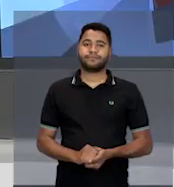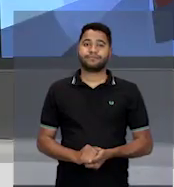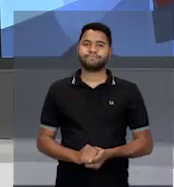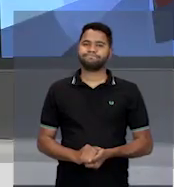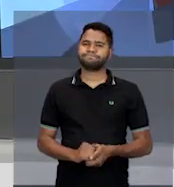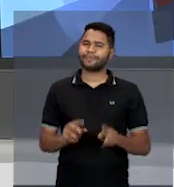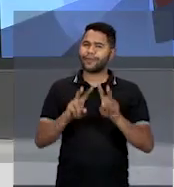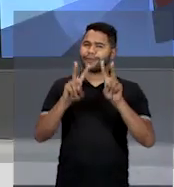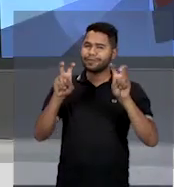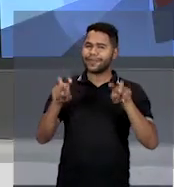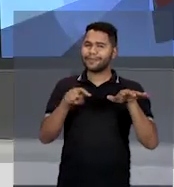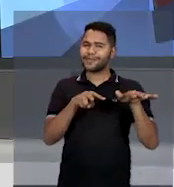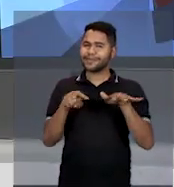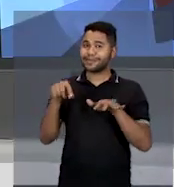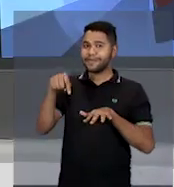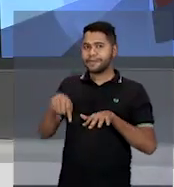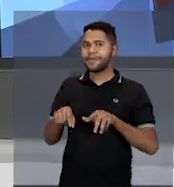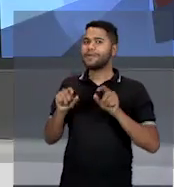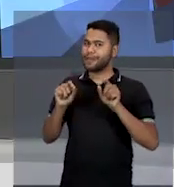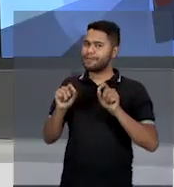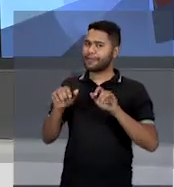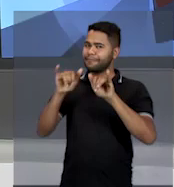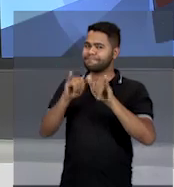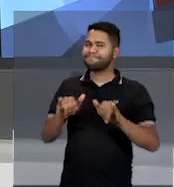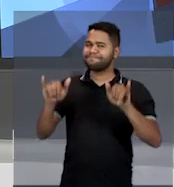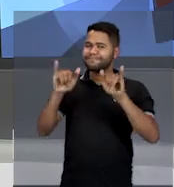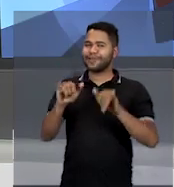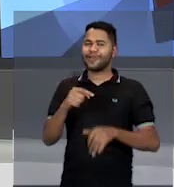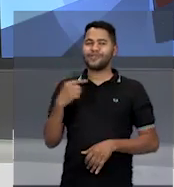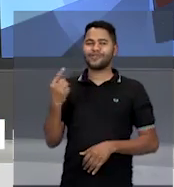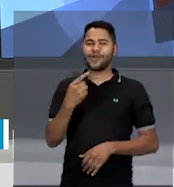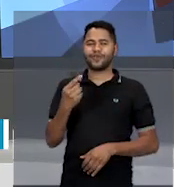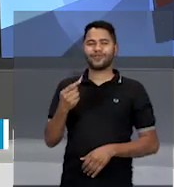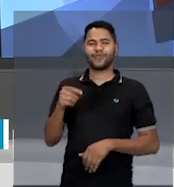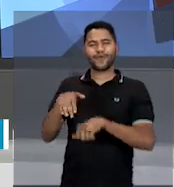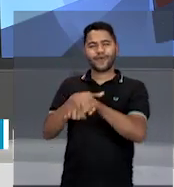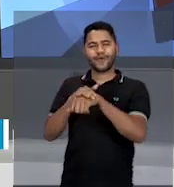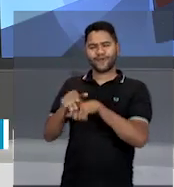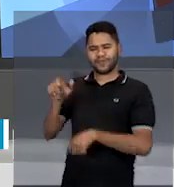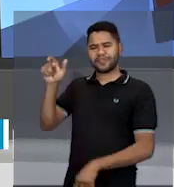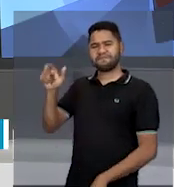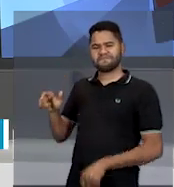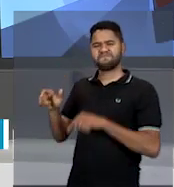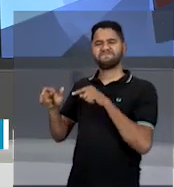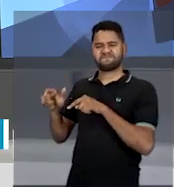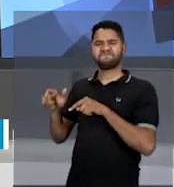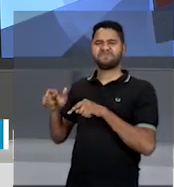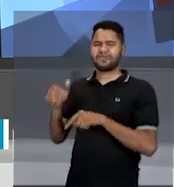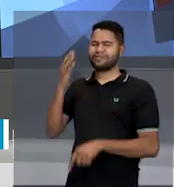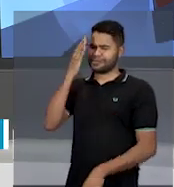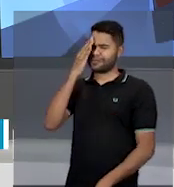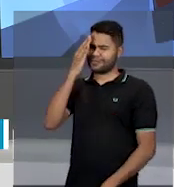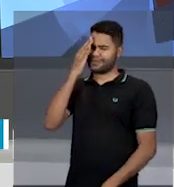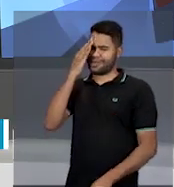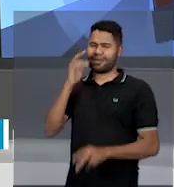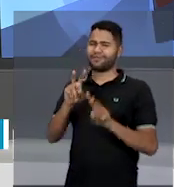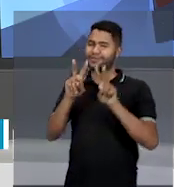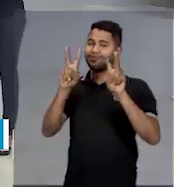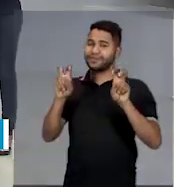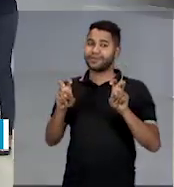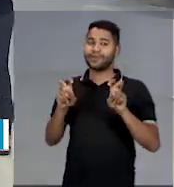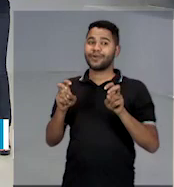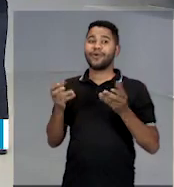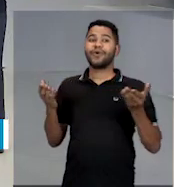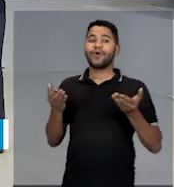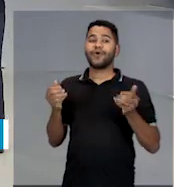Como o tema dessa semana é notícia, nós vamos conversar com alguém que entende bem do assunto. Nós estamos